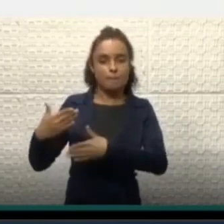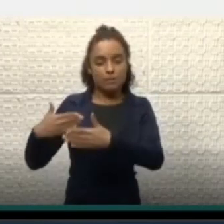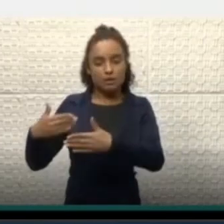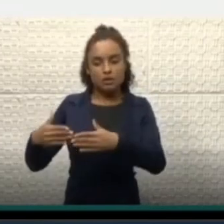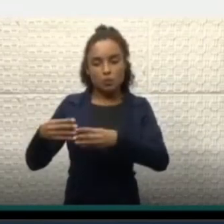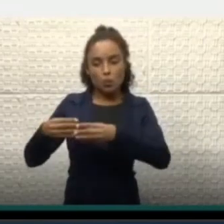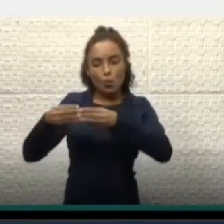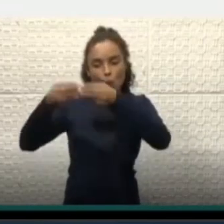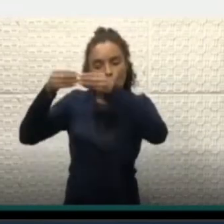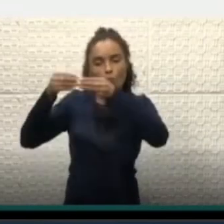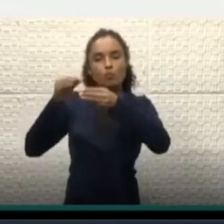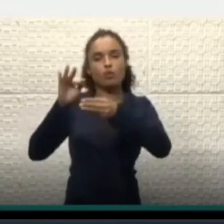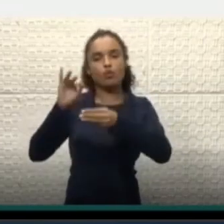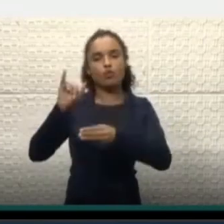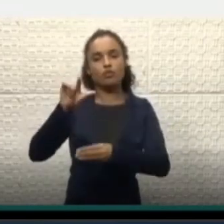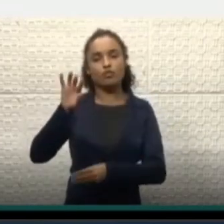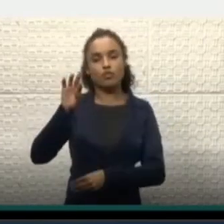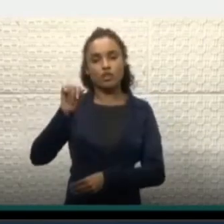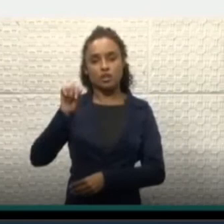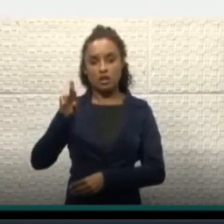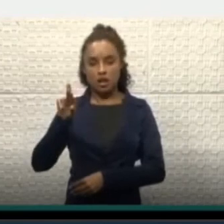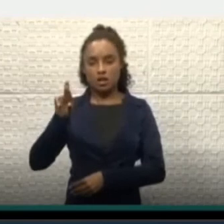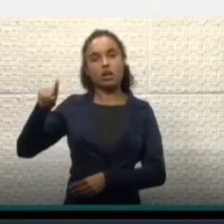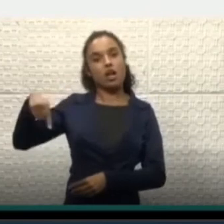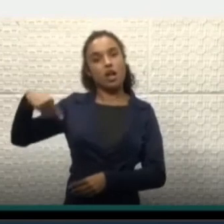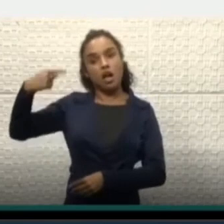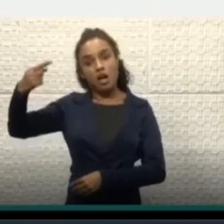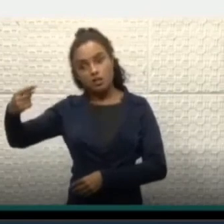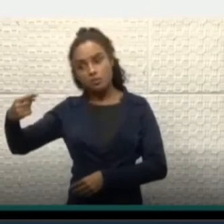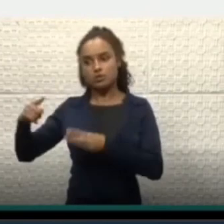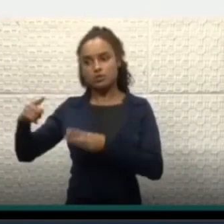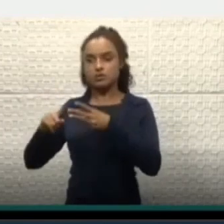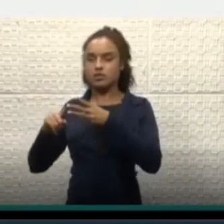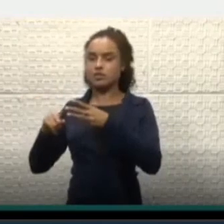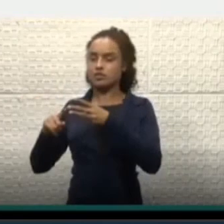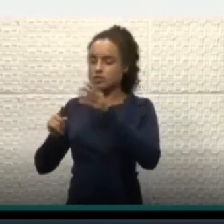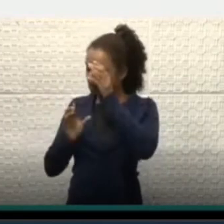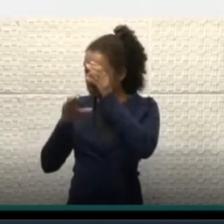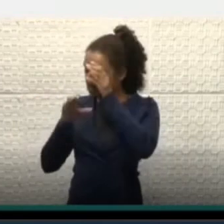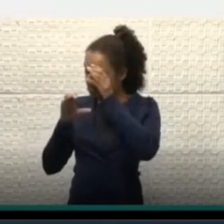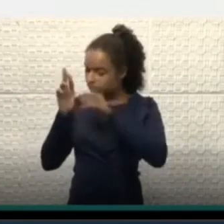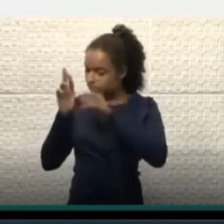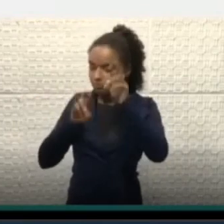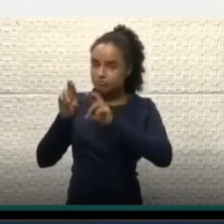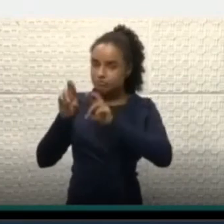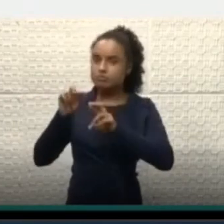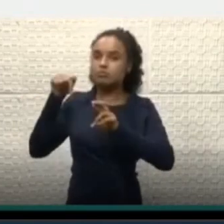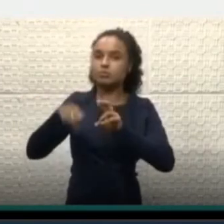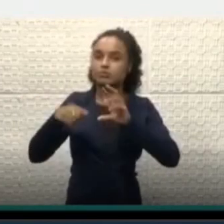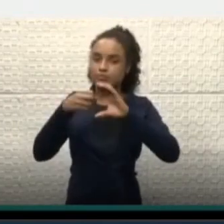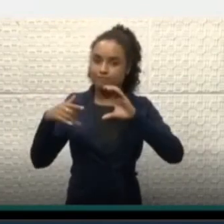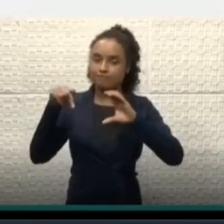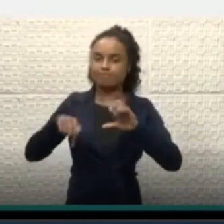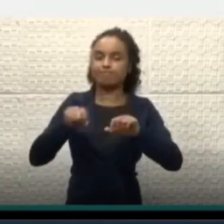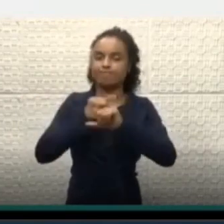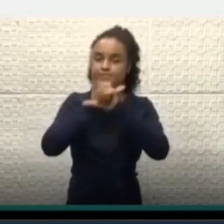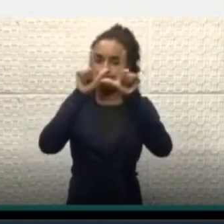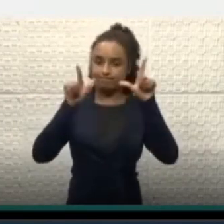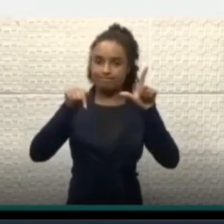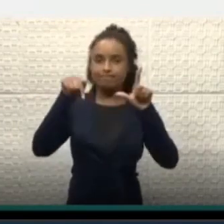fazendo de filtragem depois e observação no microscópio. Então, é importante a gente ver essas características com